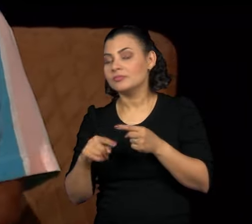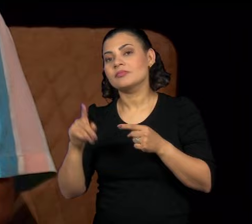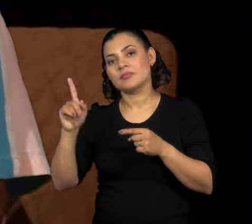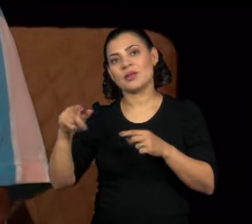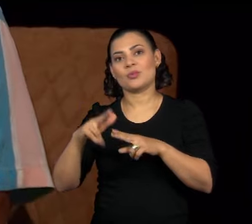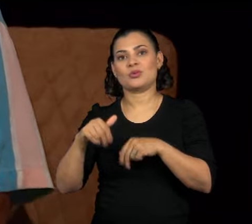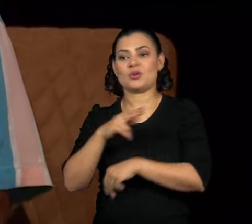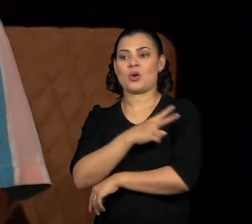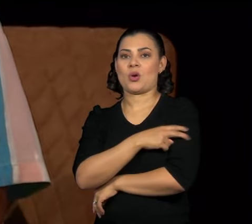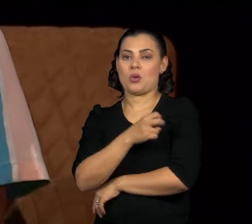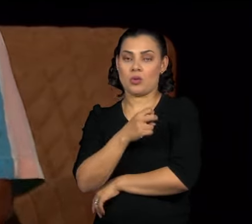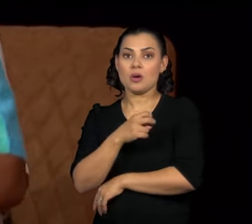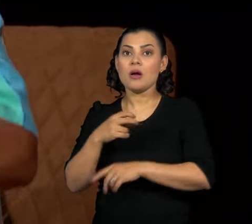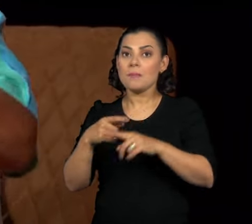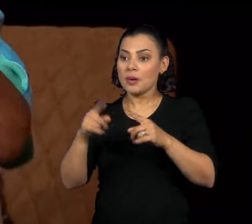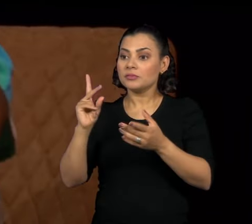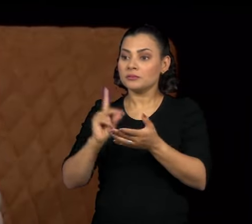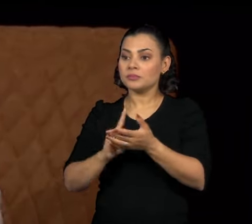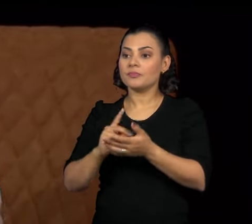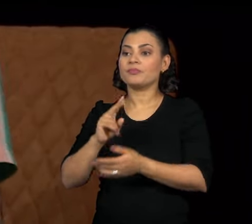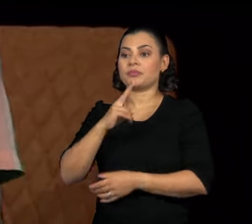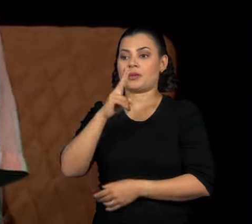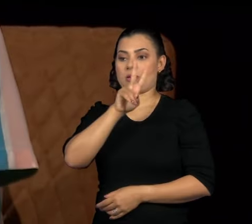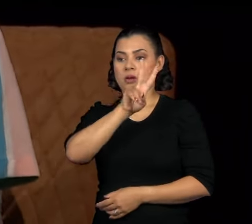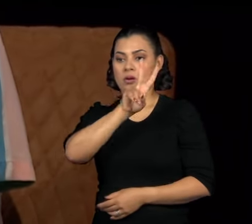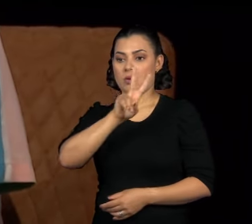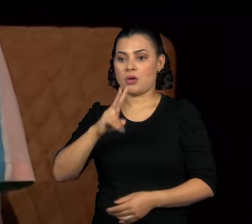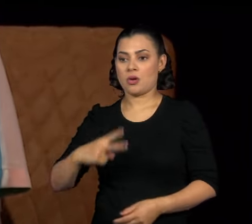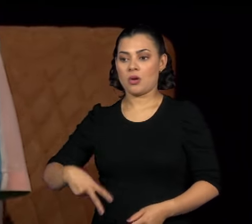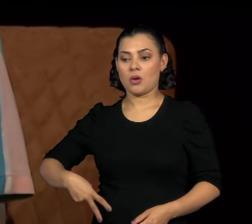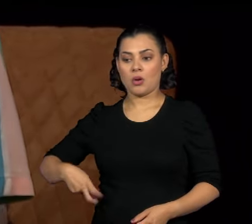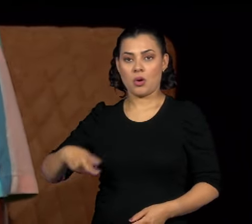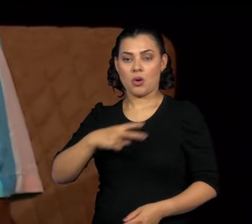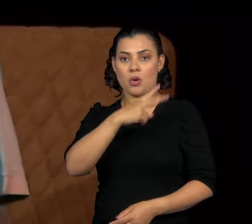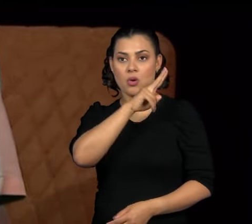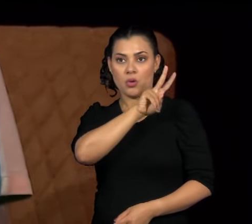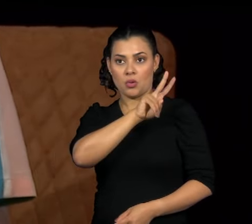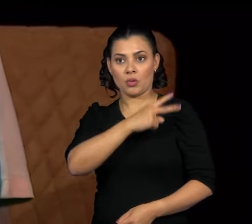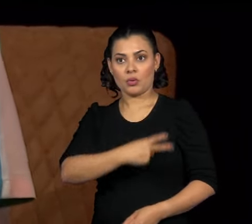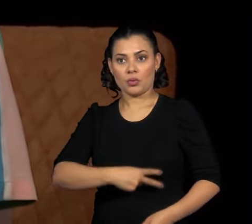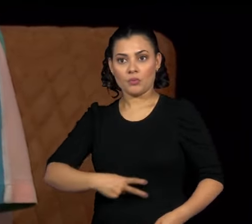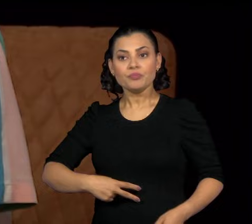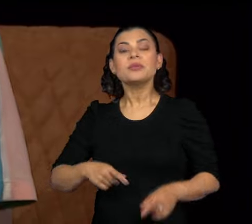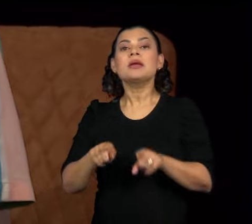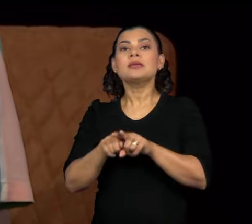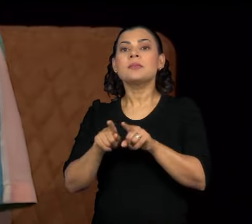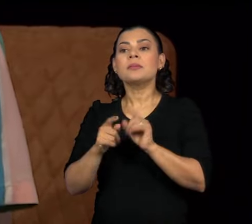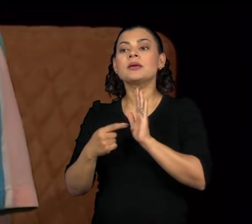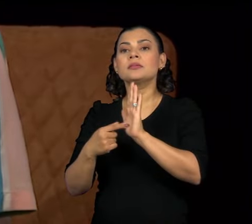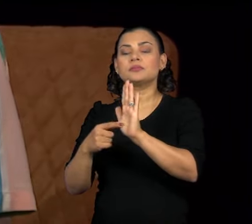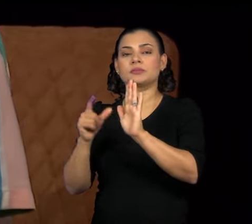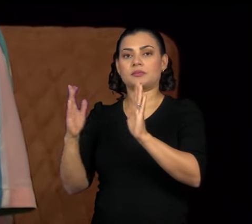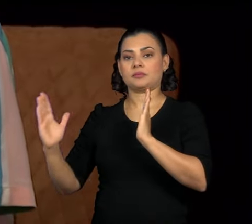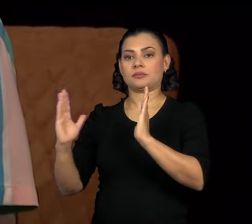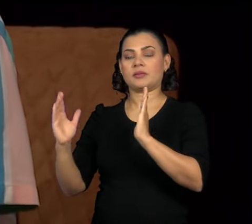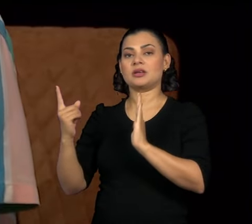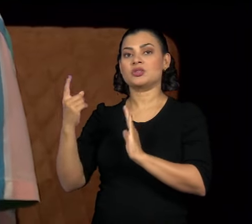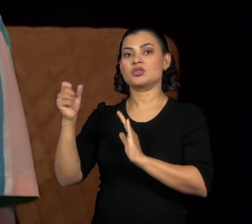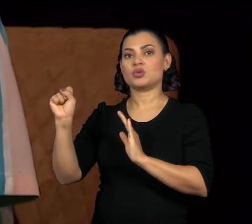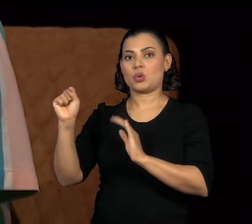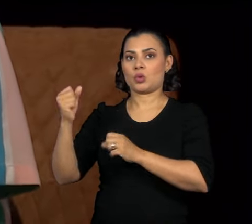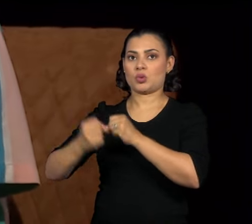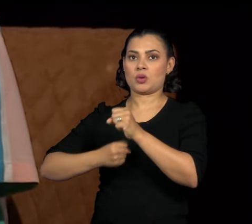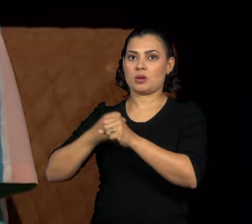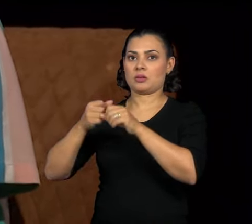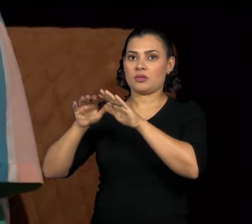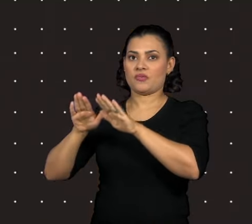né? Quando, daí de fato, logo me chamaram, eu voltei para a Editora Abril, fiquei um tempo lá, mas veio o plano, né?